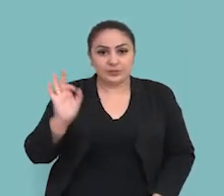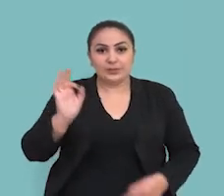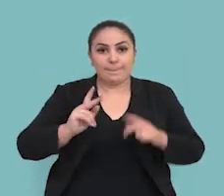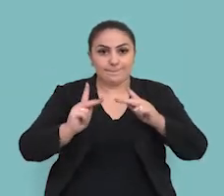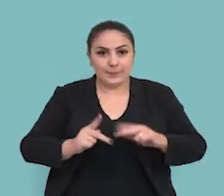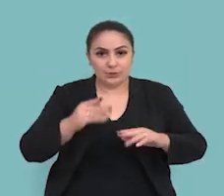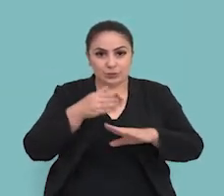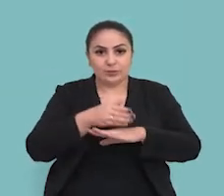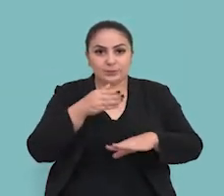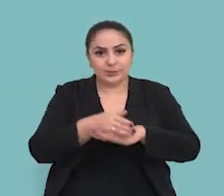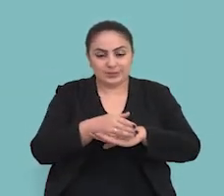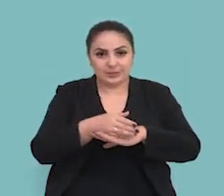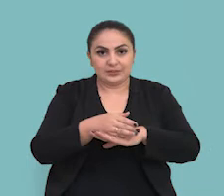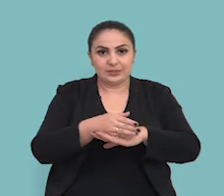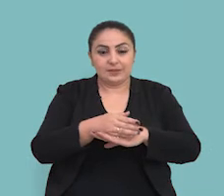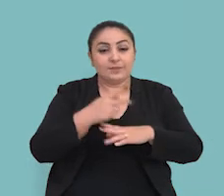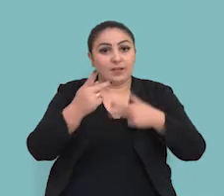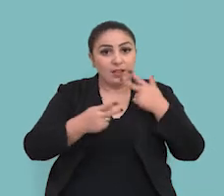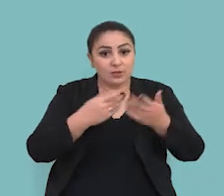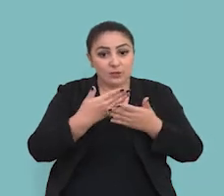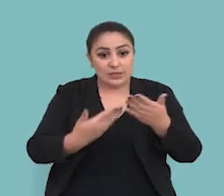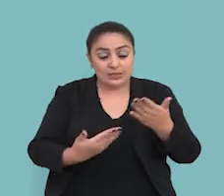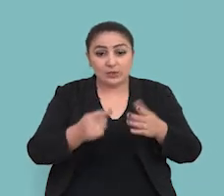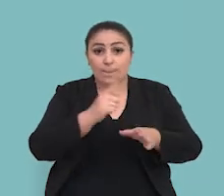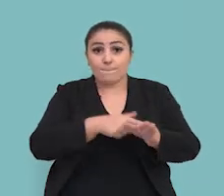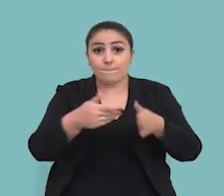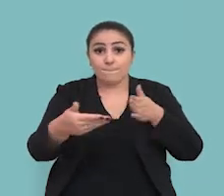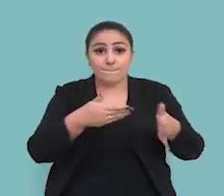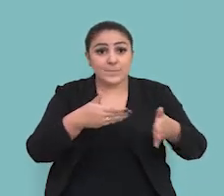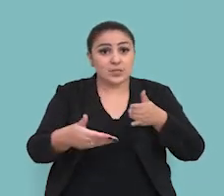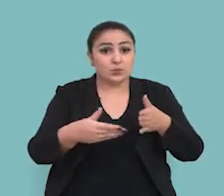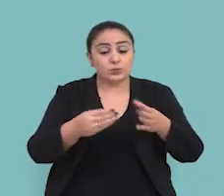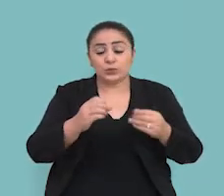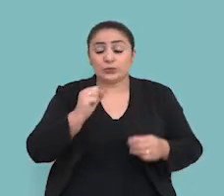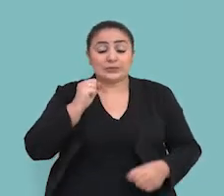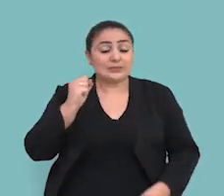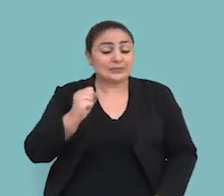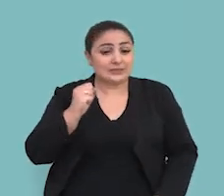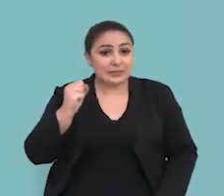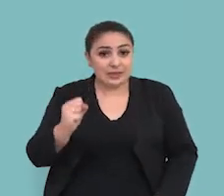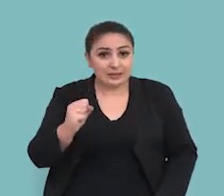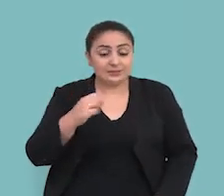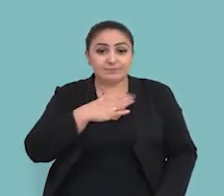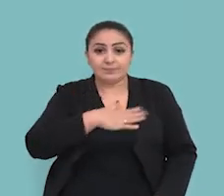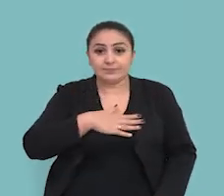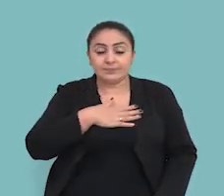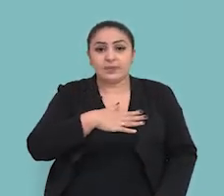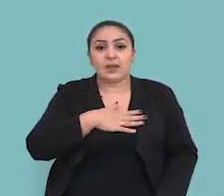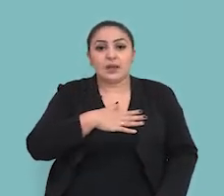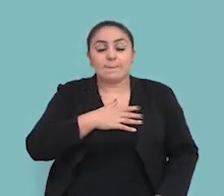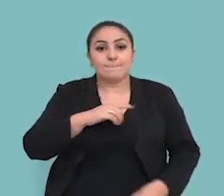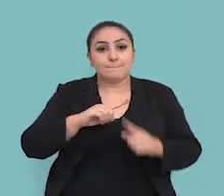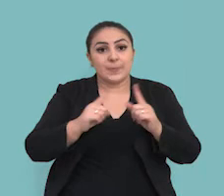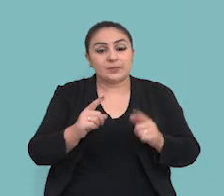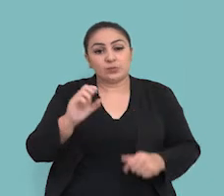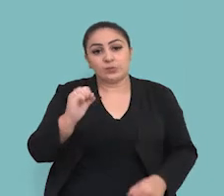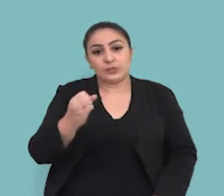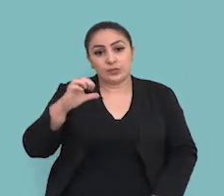32% dos participantes discorreram que este foi um período de muito estresse.